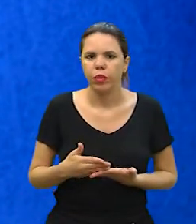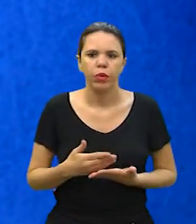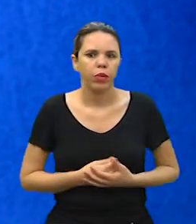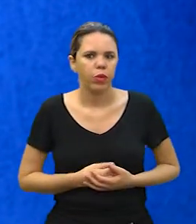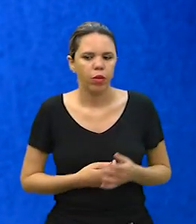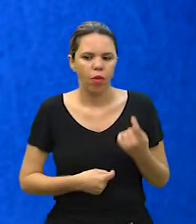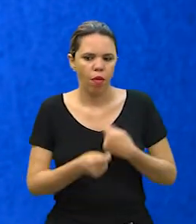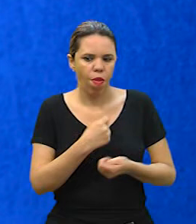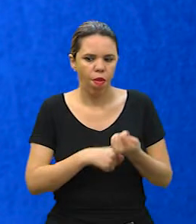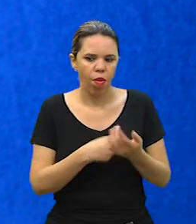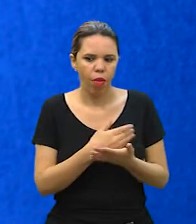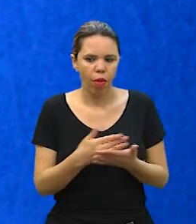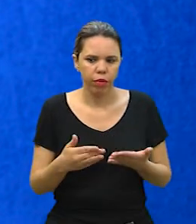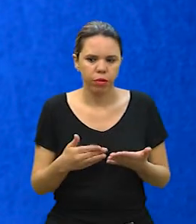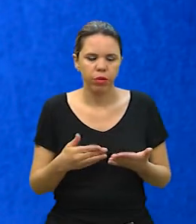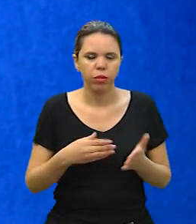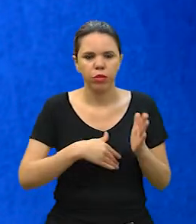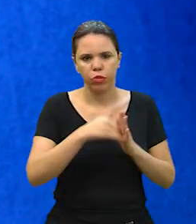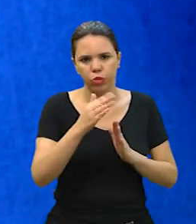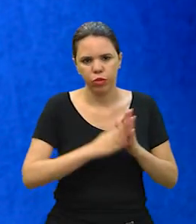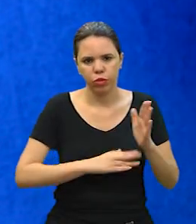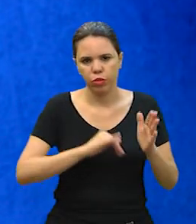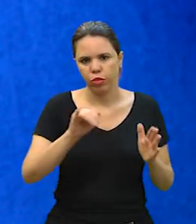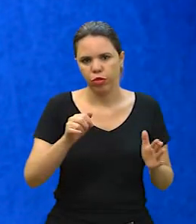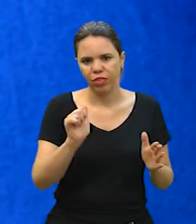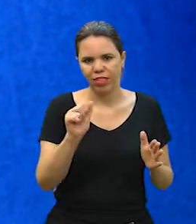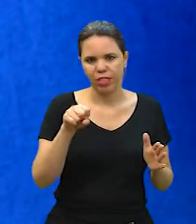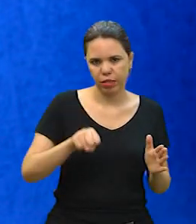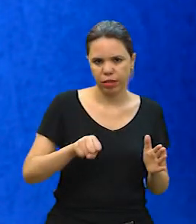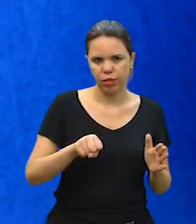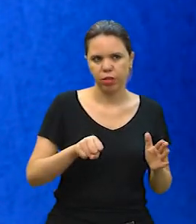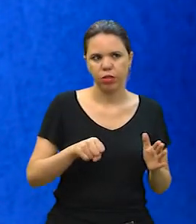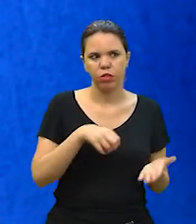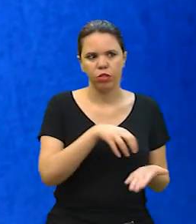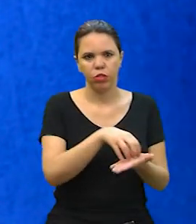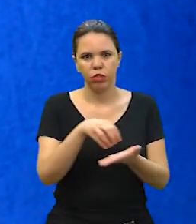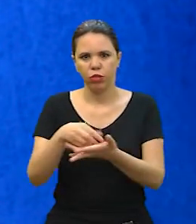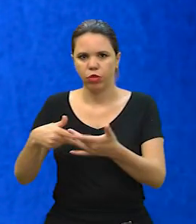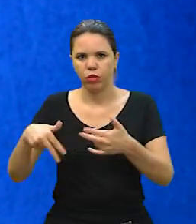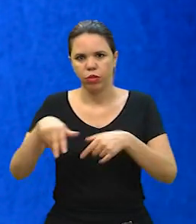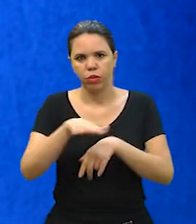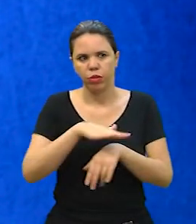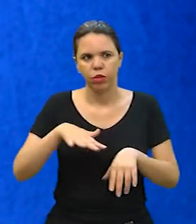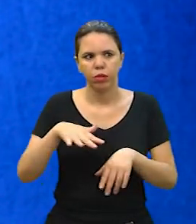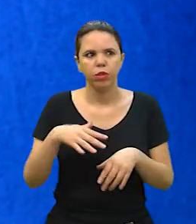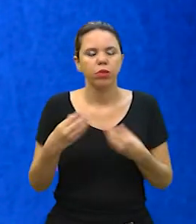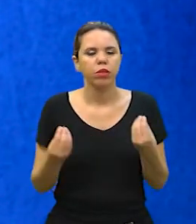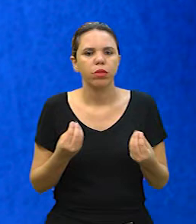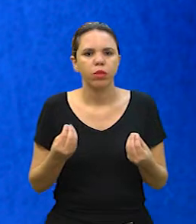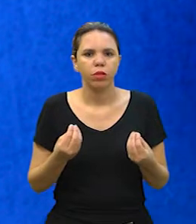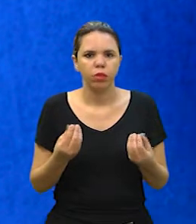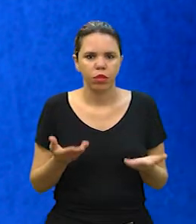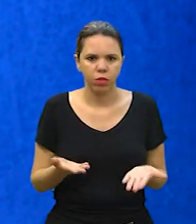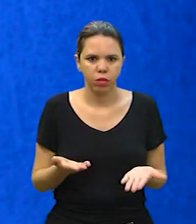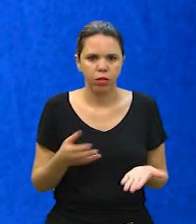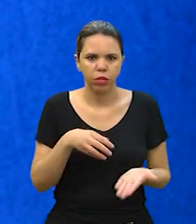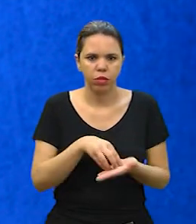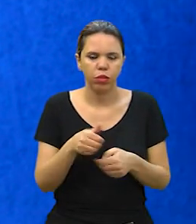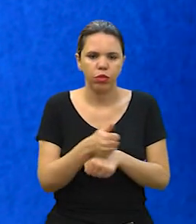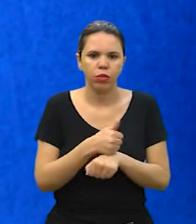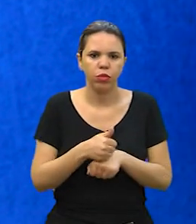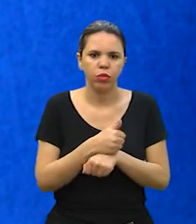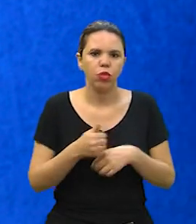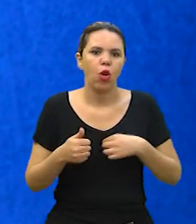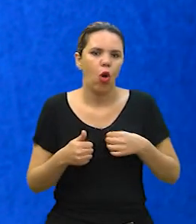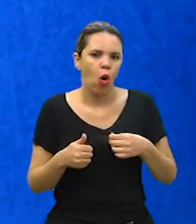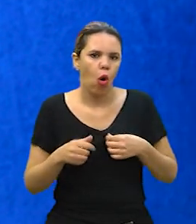né, o negócio começou com um tingimento de jeans, hoje vocês têm aí uma rede diversificada. E aí, o